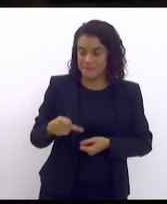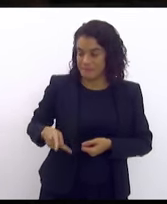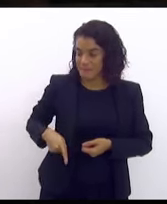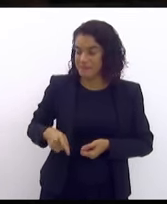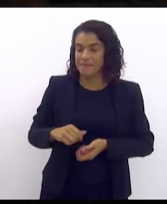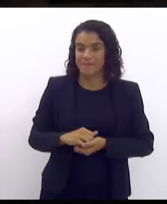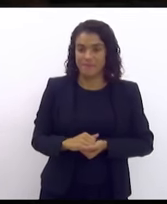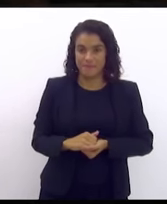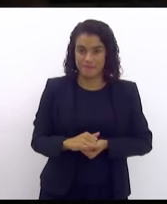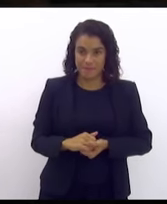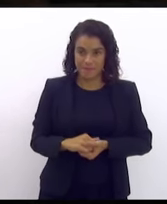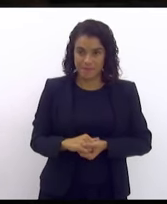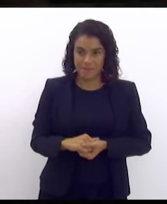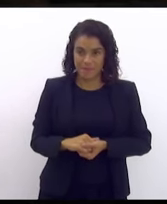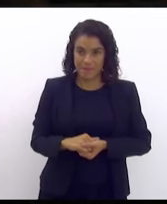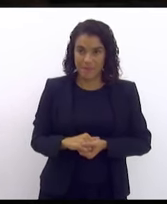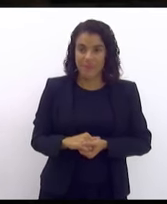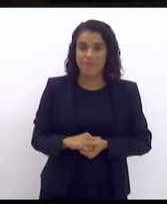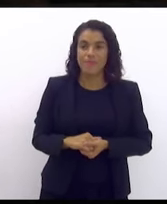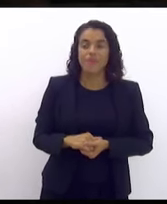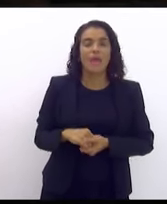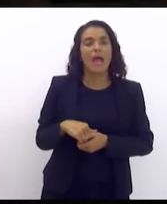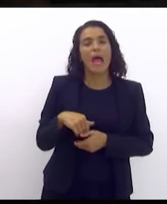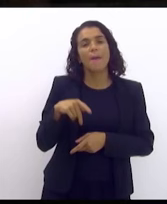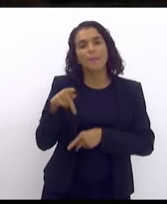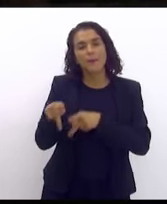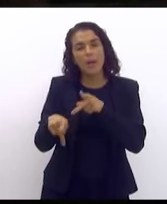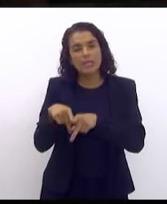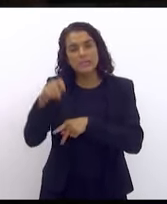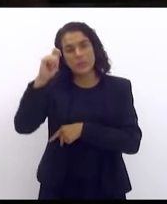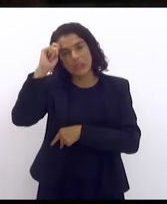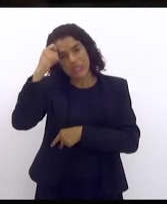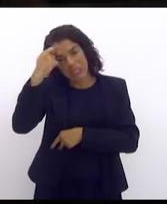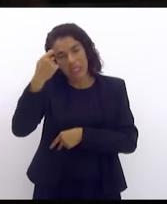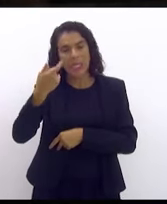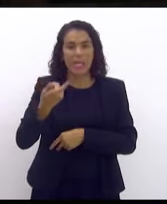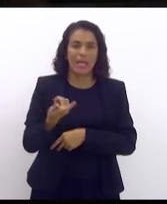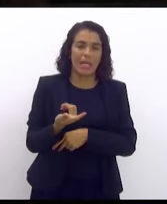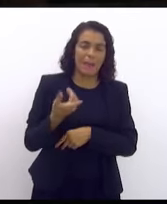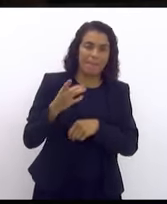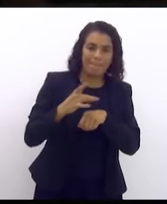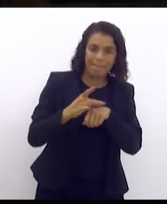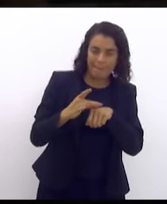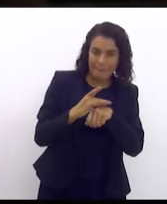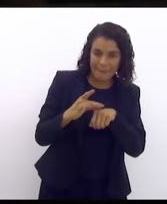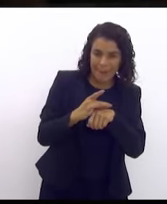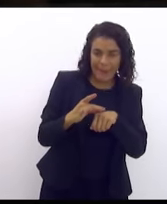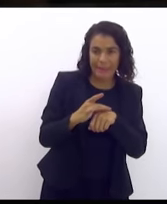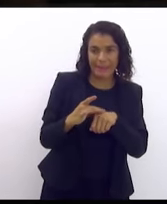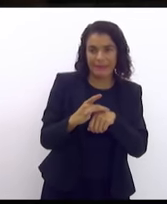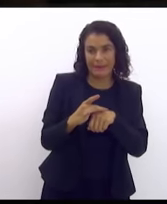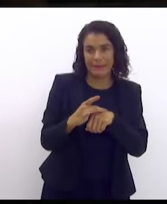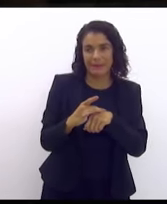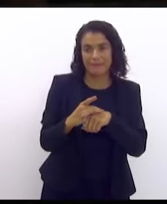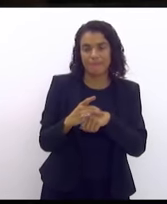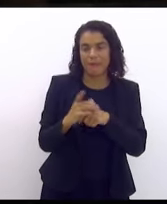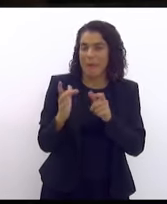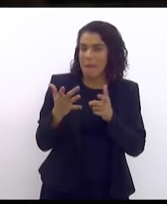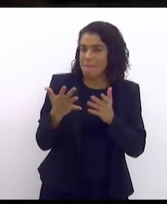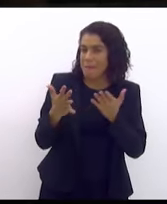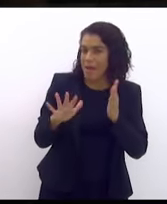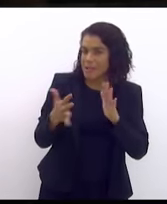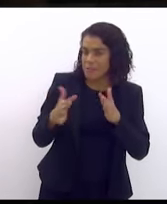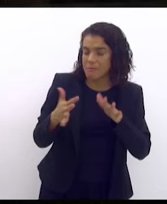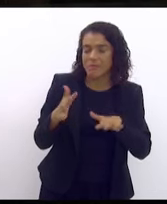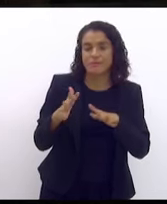presidente a população negra população preta como quiserem que mora nesse país é mais ou menos